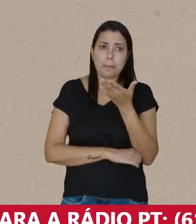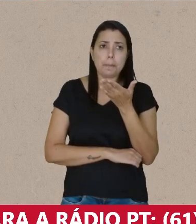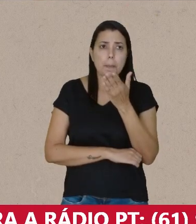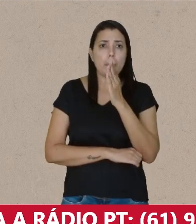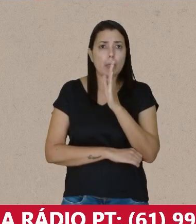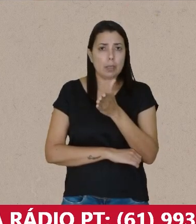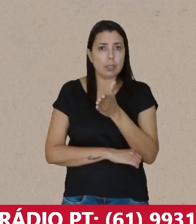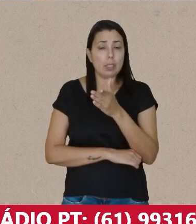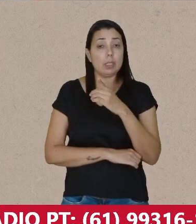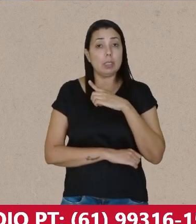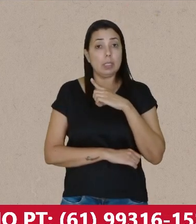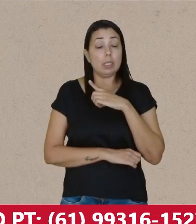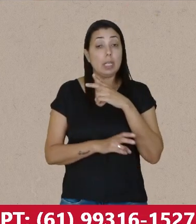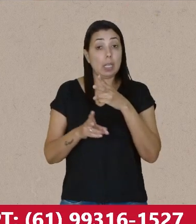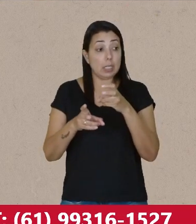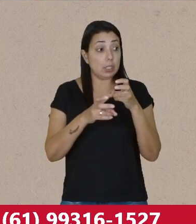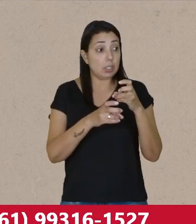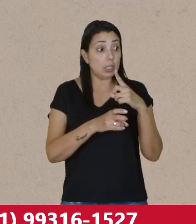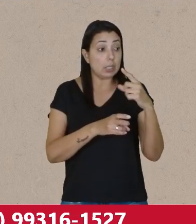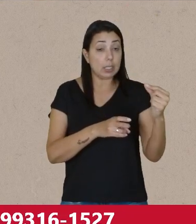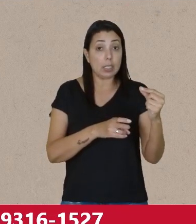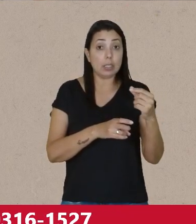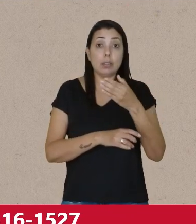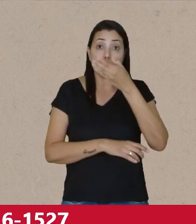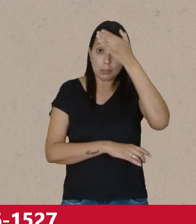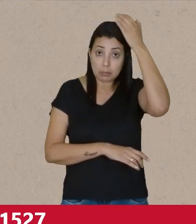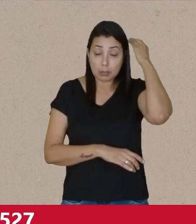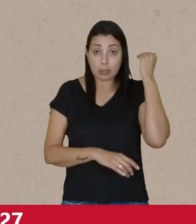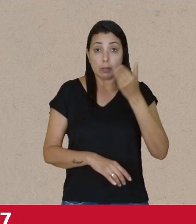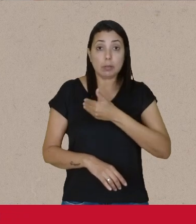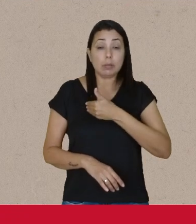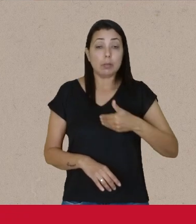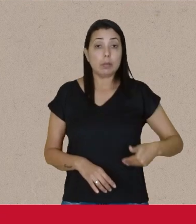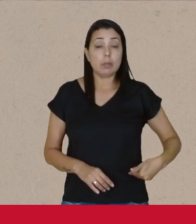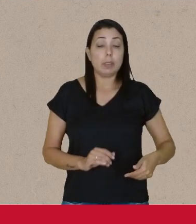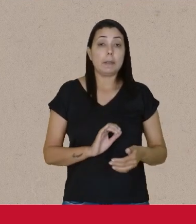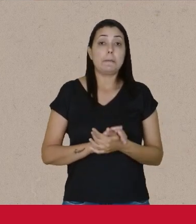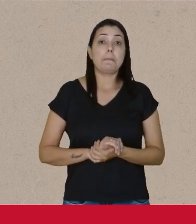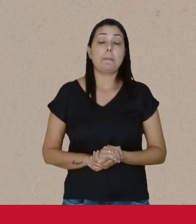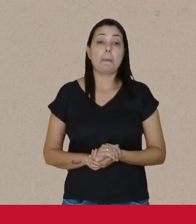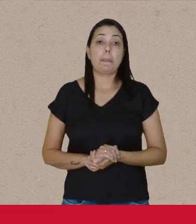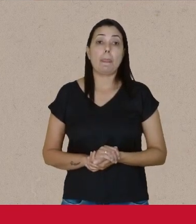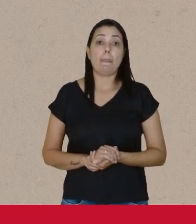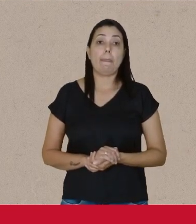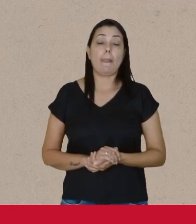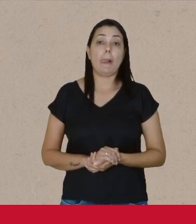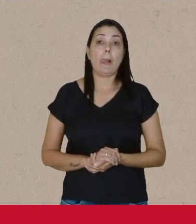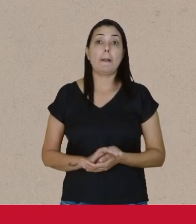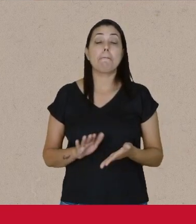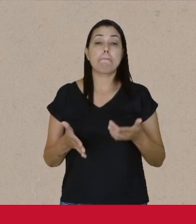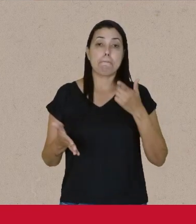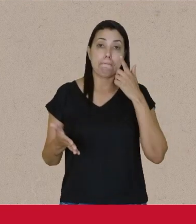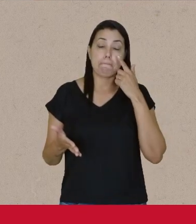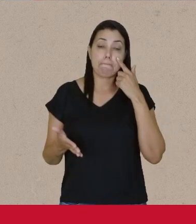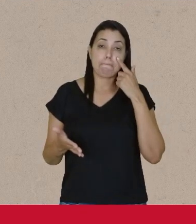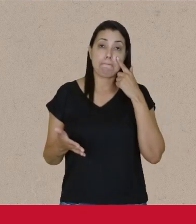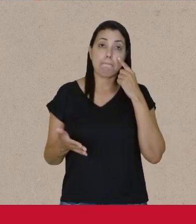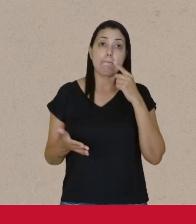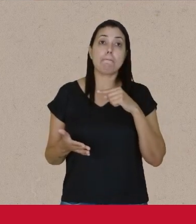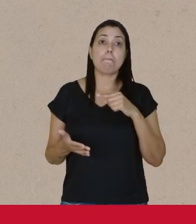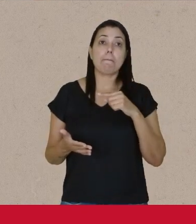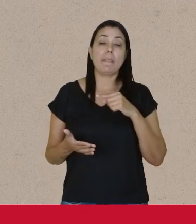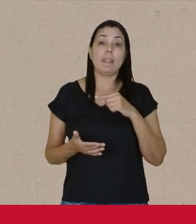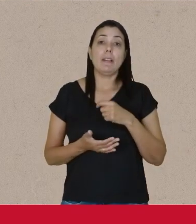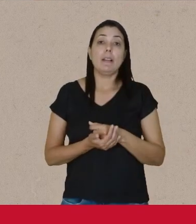já teria sido exigido a saída de Paulo Guedes do governo, né? Olha, Thaís, o caso é gravíssimo,